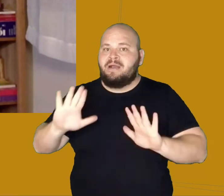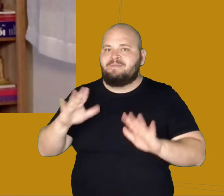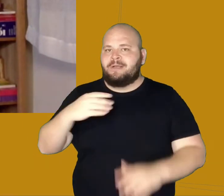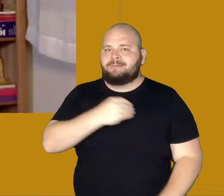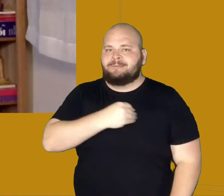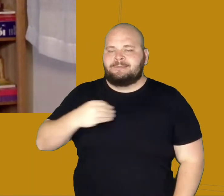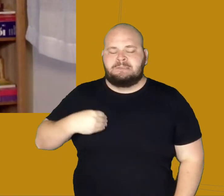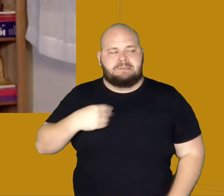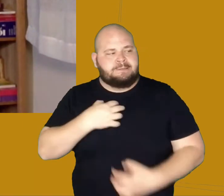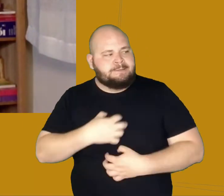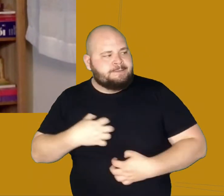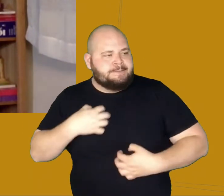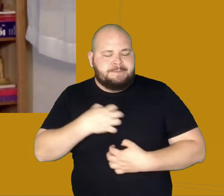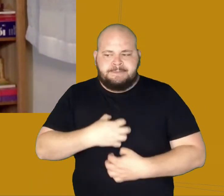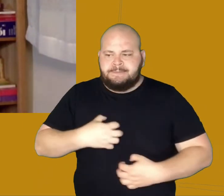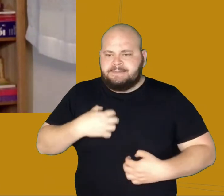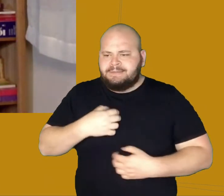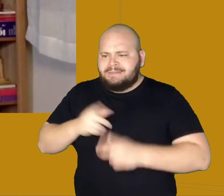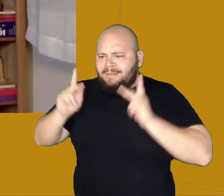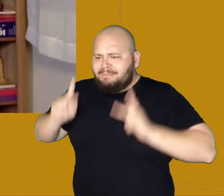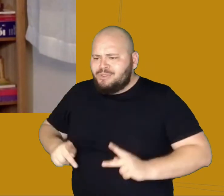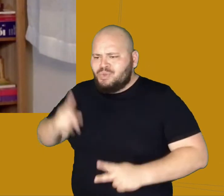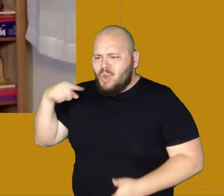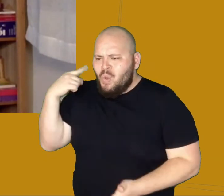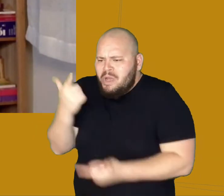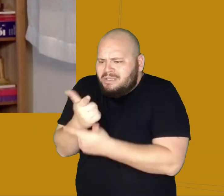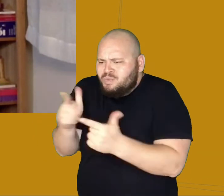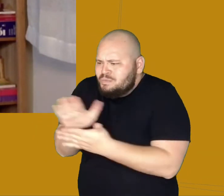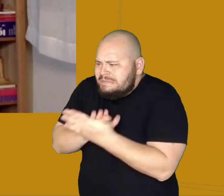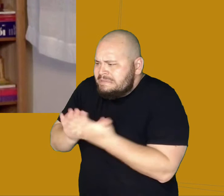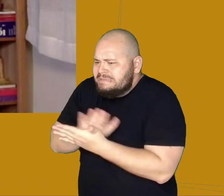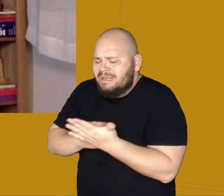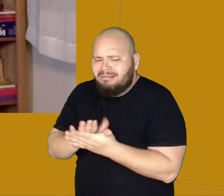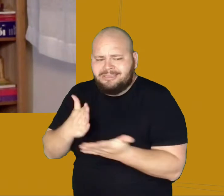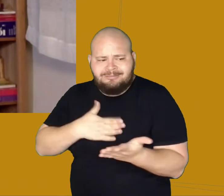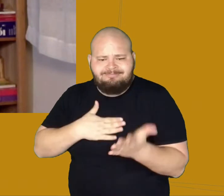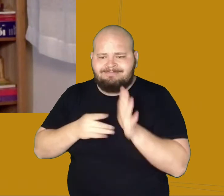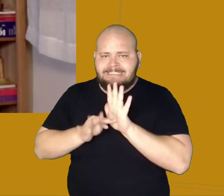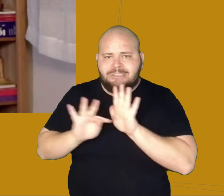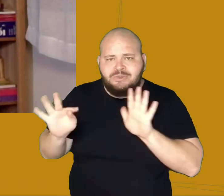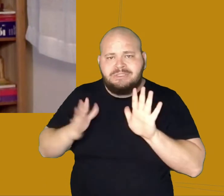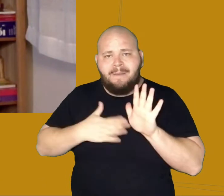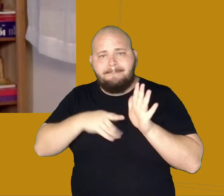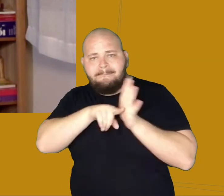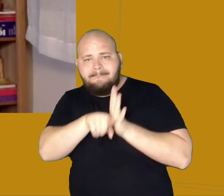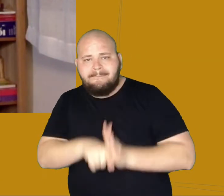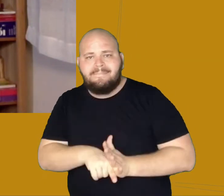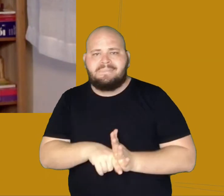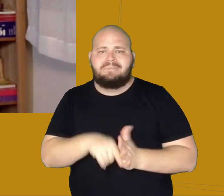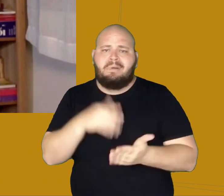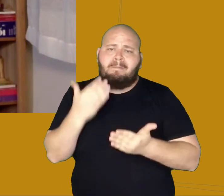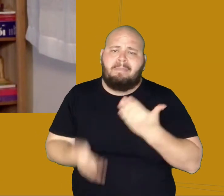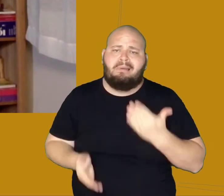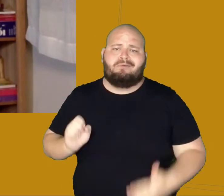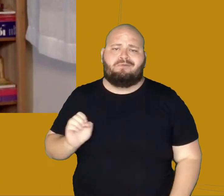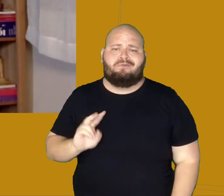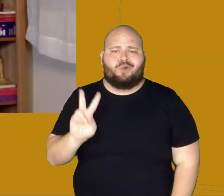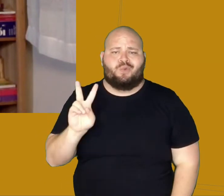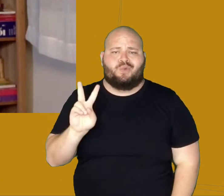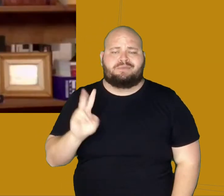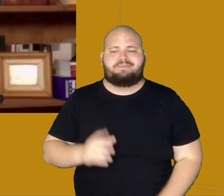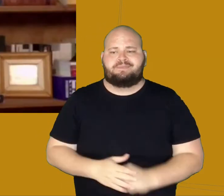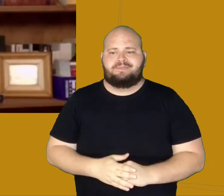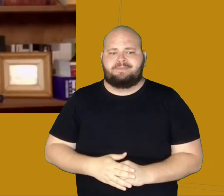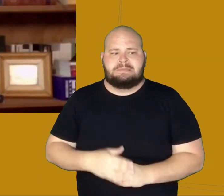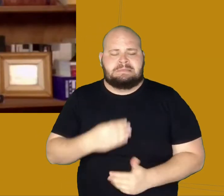nosso médico está incomodado. A ausência de loucos faz com que não só a teoria dele, mas também a sua função na sociedade percam o